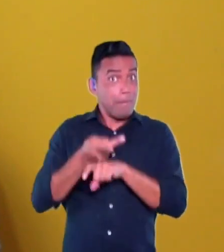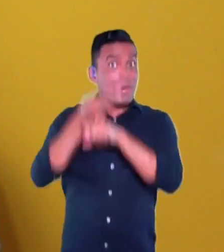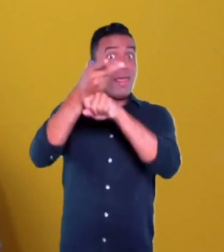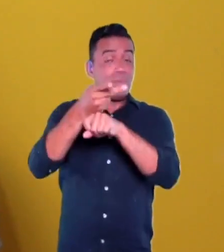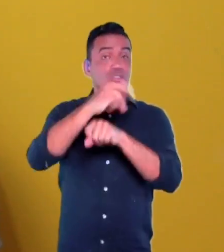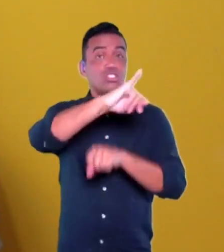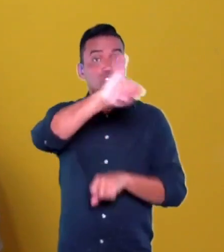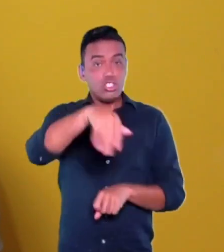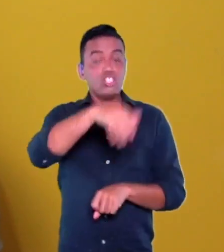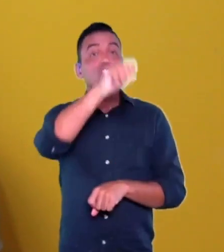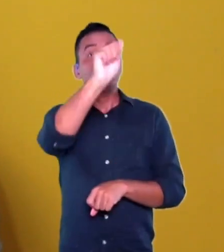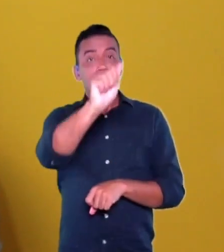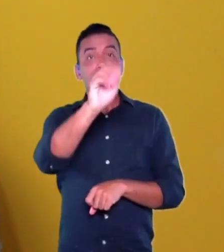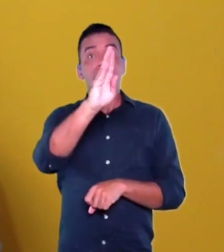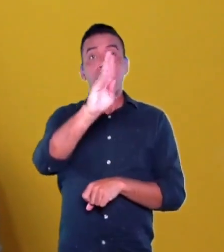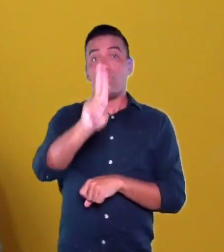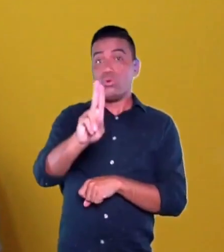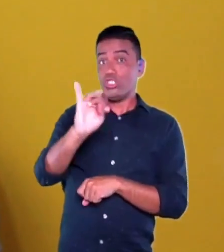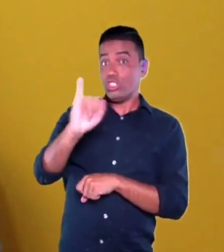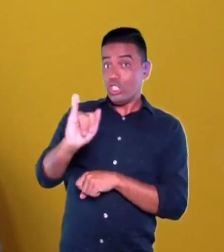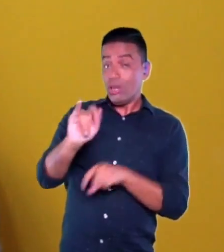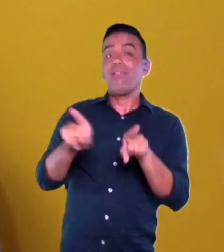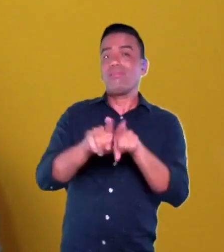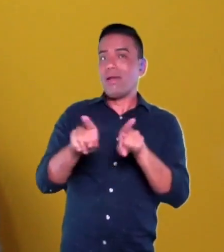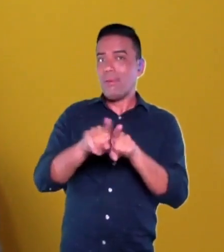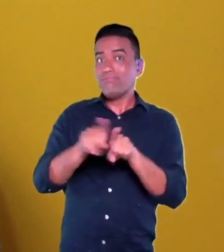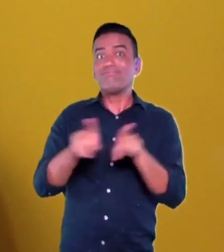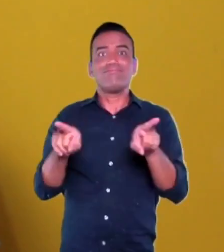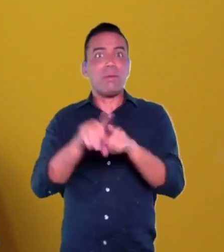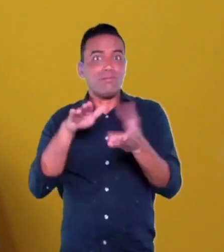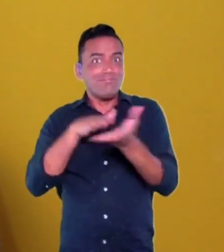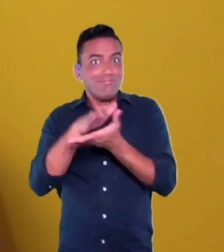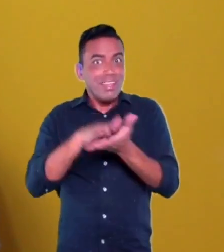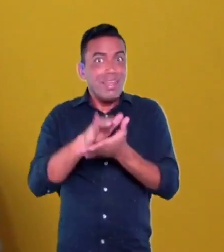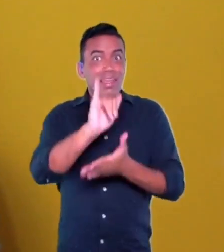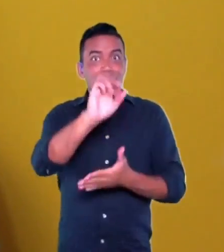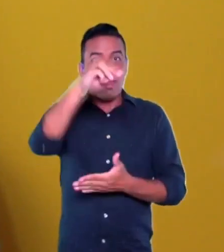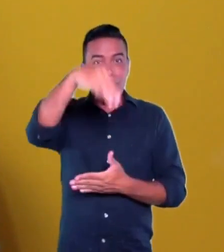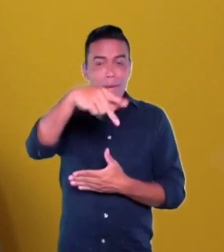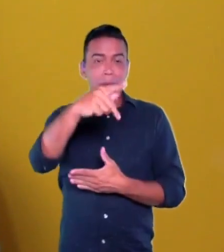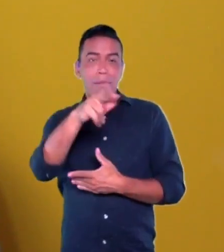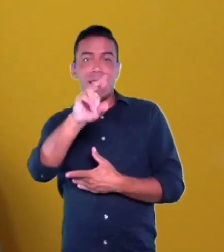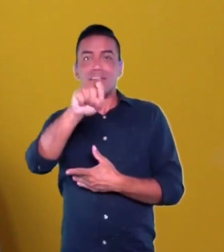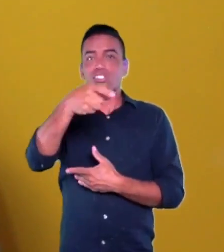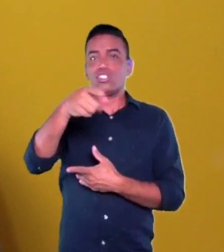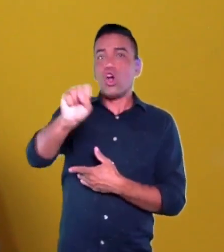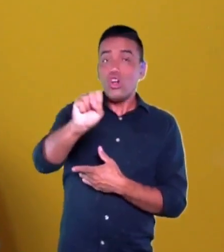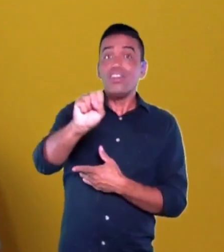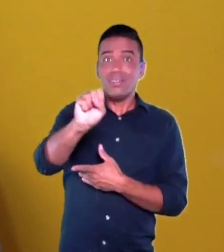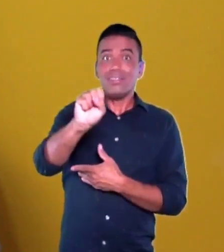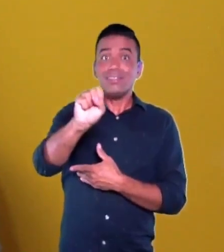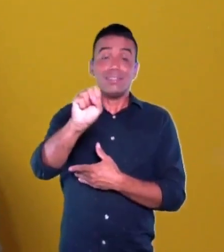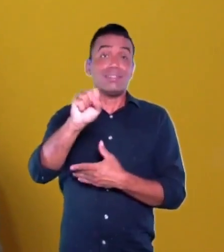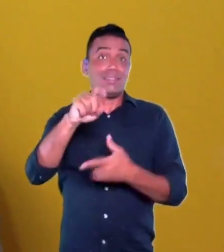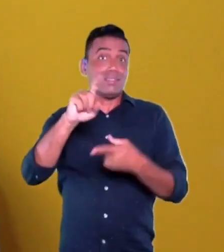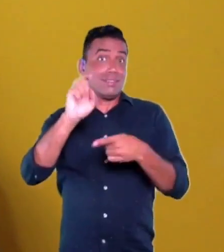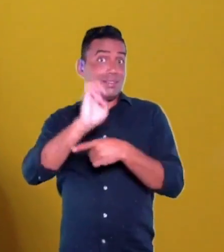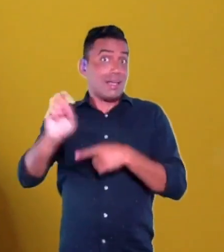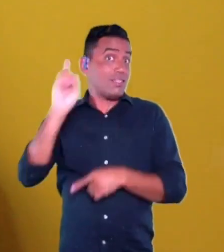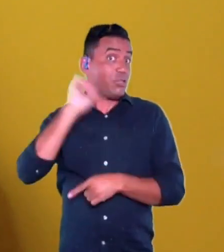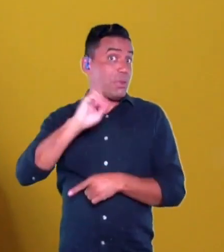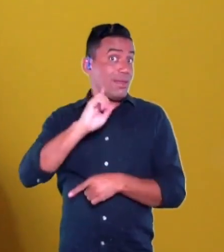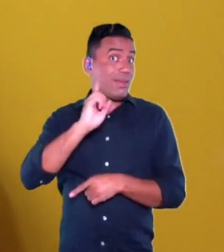Menos Ainda, que é também pela Impressões de Minas, e vai ser o tema do nosso encontro aqui, que é o livro